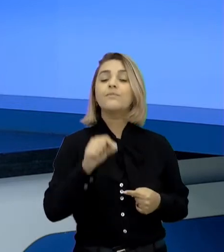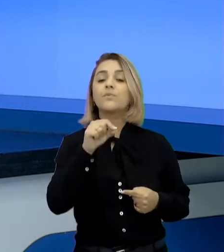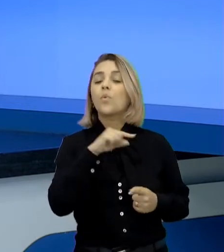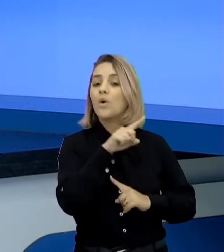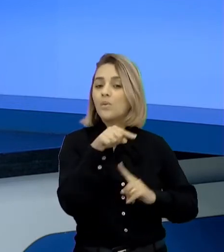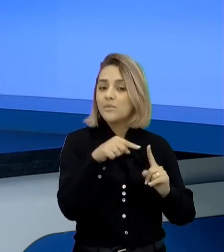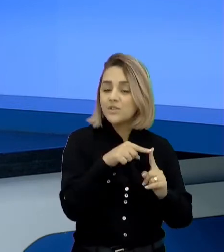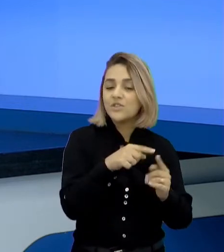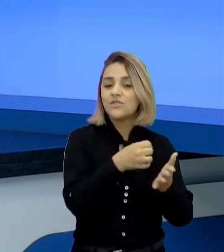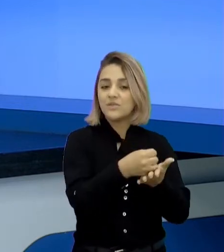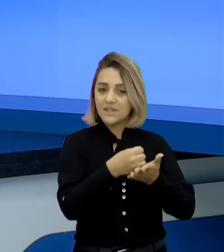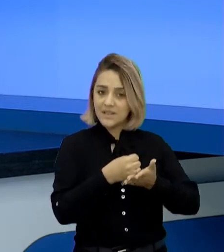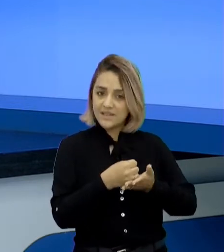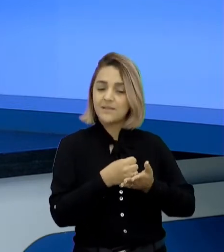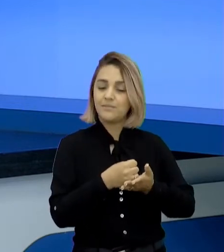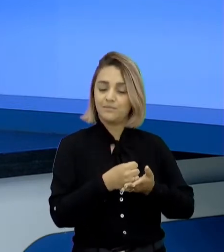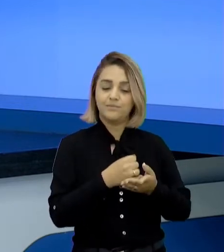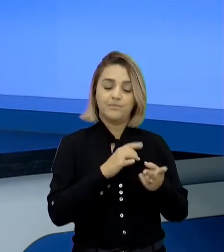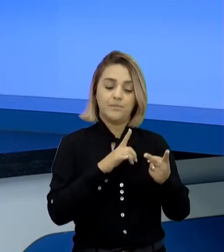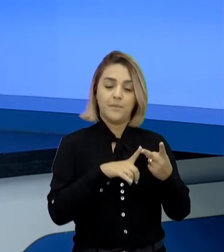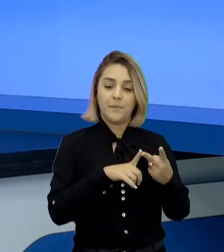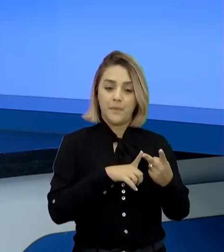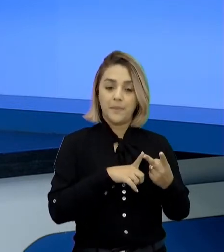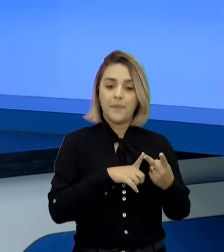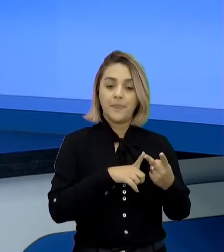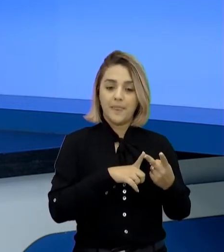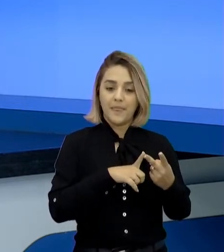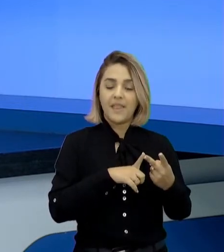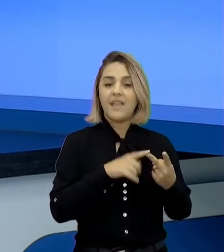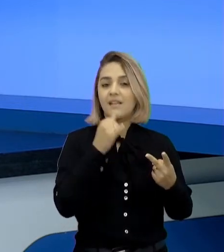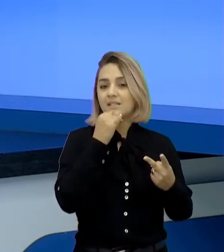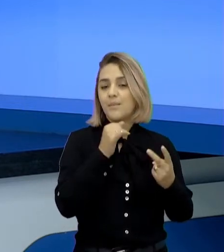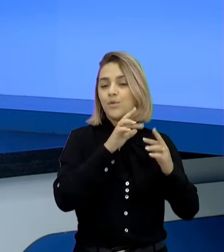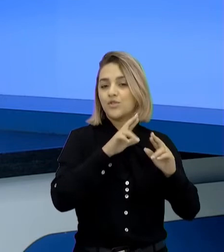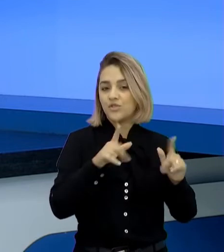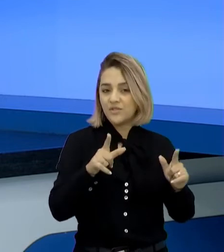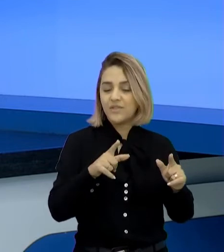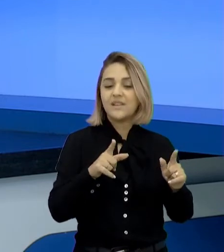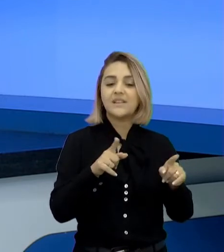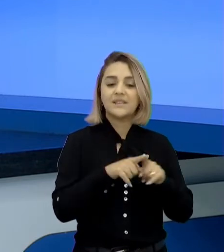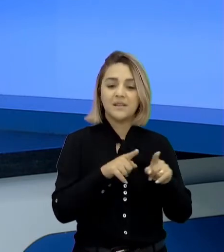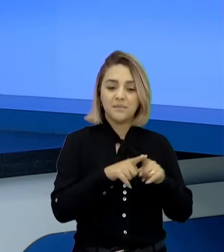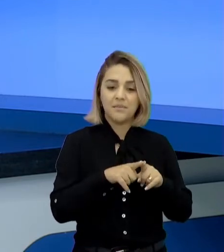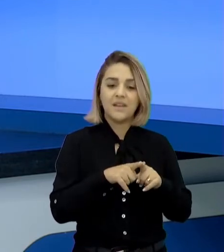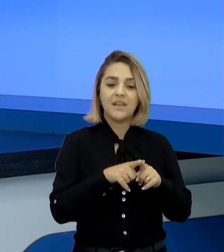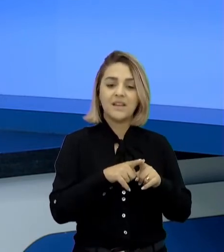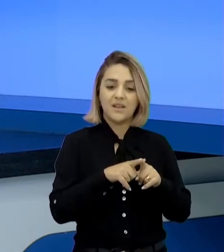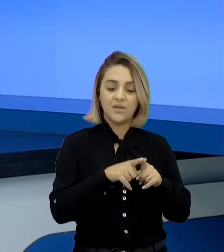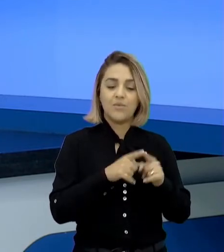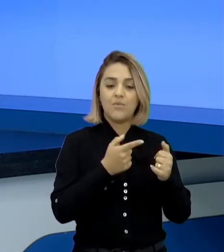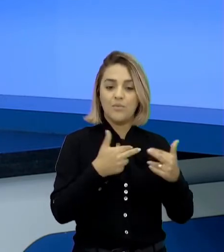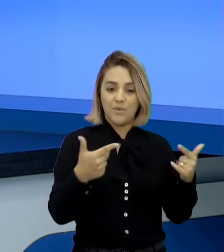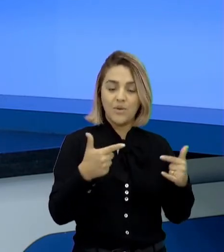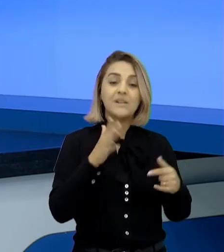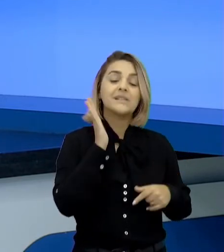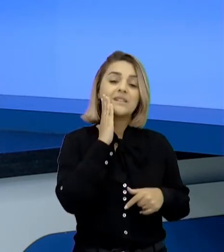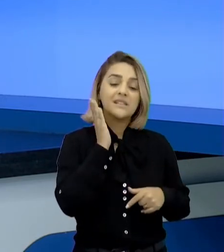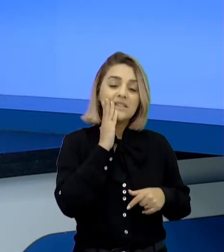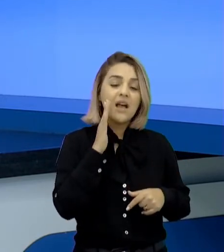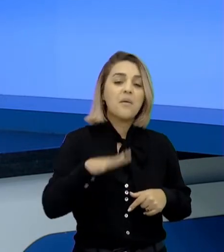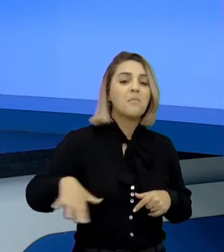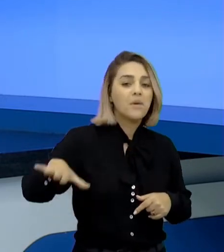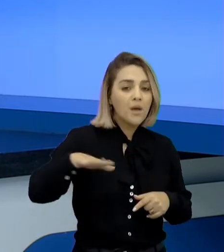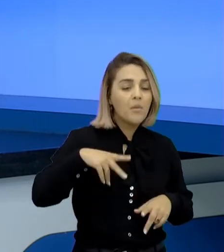trazer é alguma coisa de diferente e alguma coisa que ele já sabe que o público